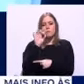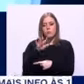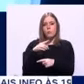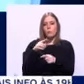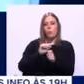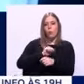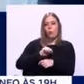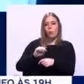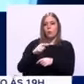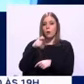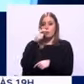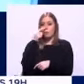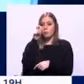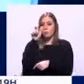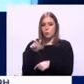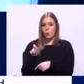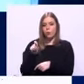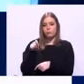que vai julgar.